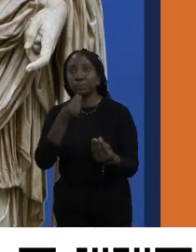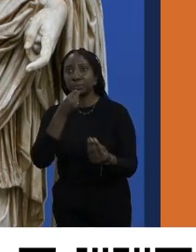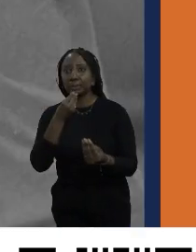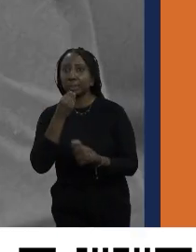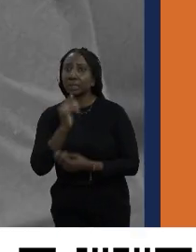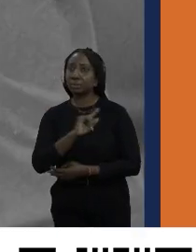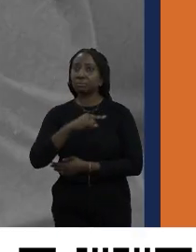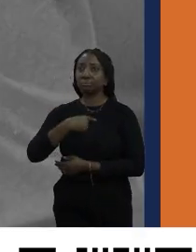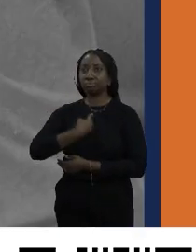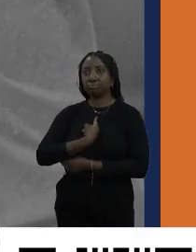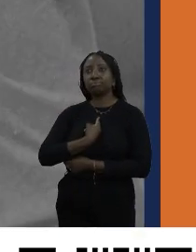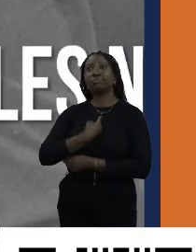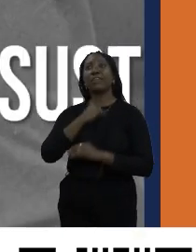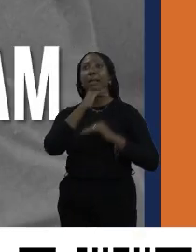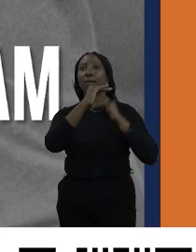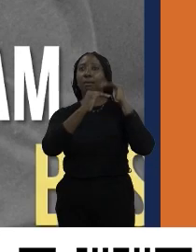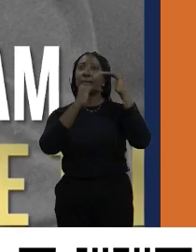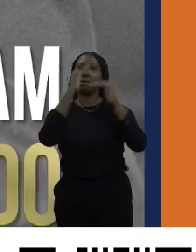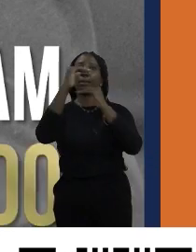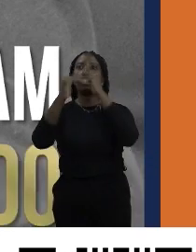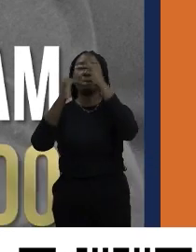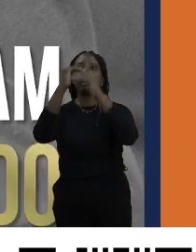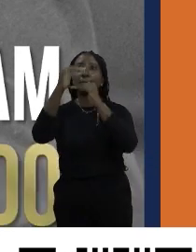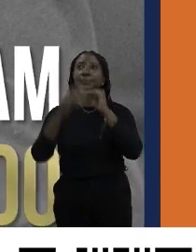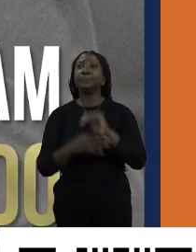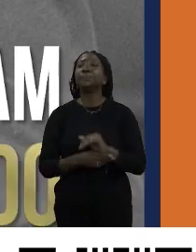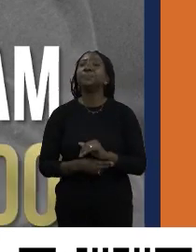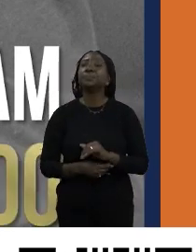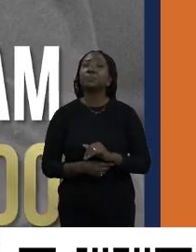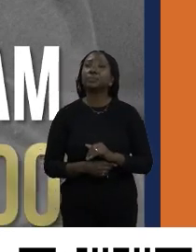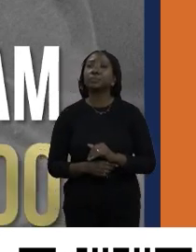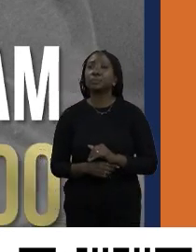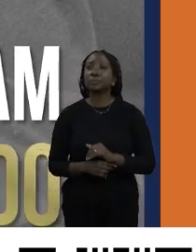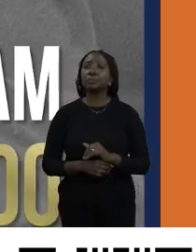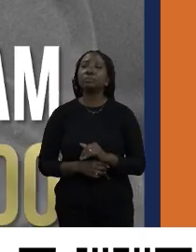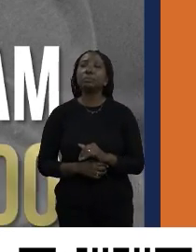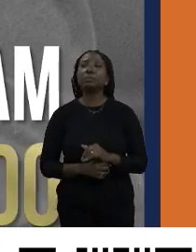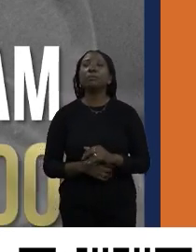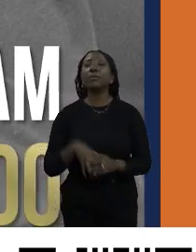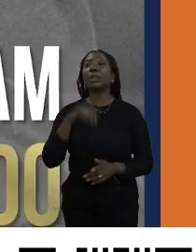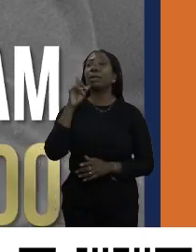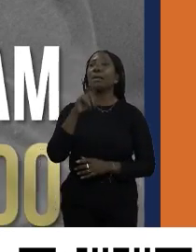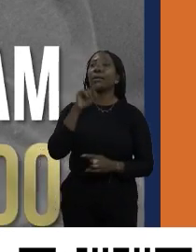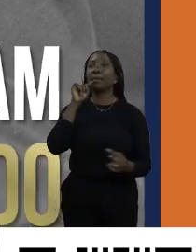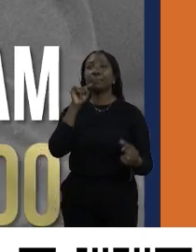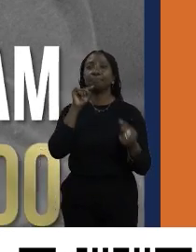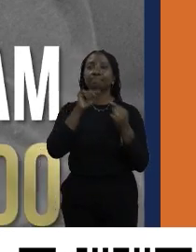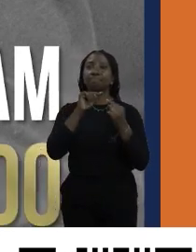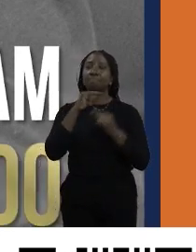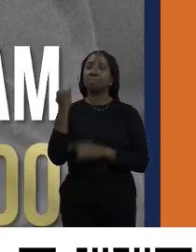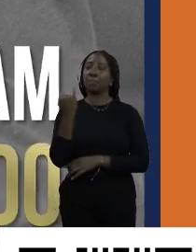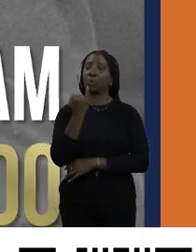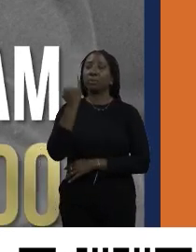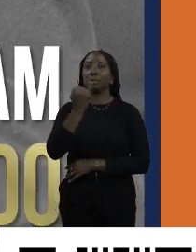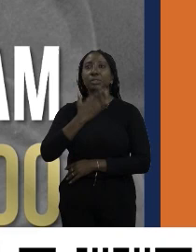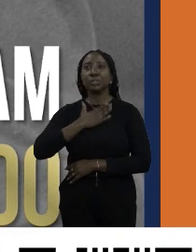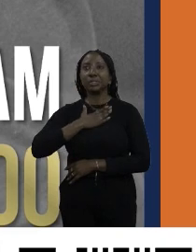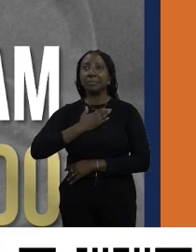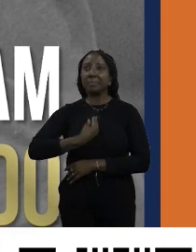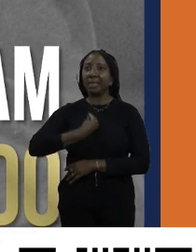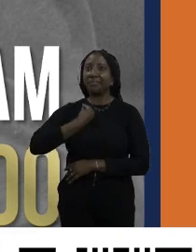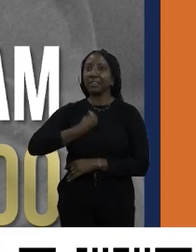e a gente vai crescendo. Aonde que foi determinante para o meu sucesso? Quando eu